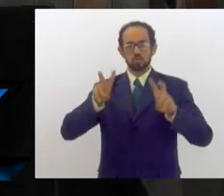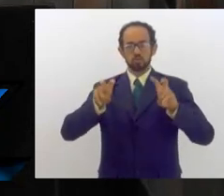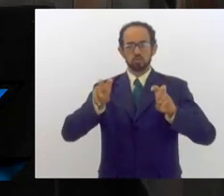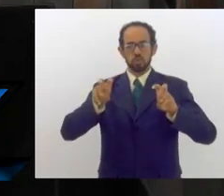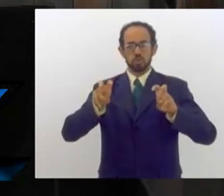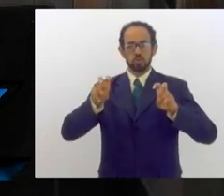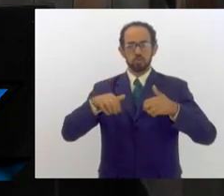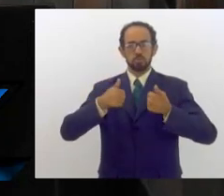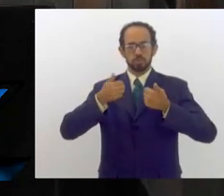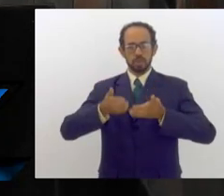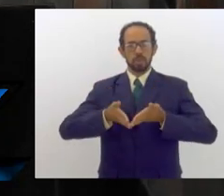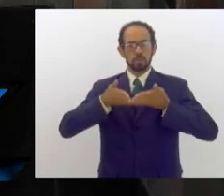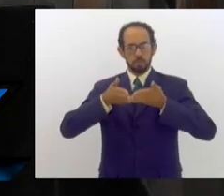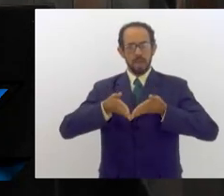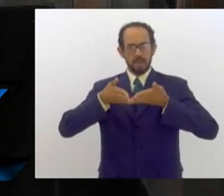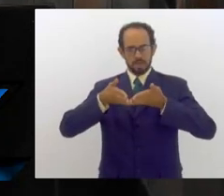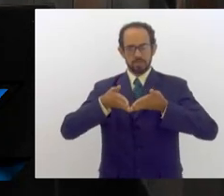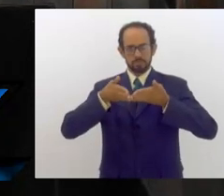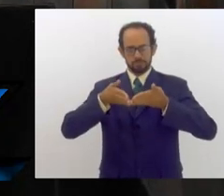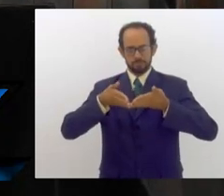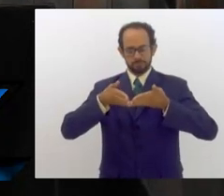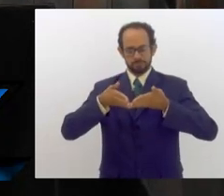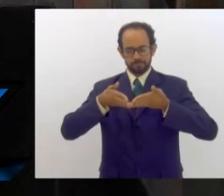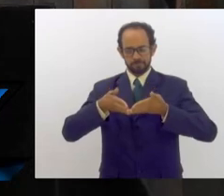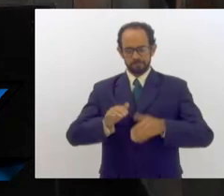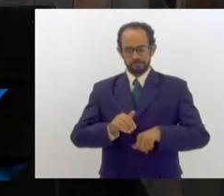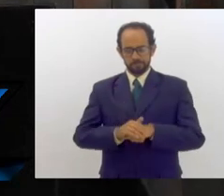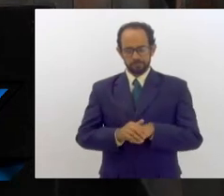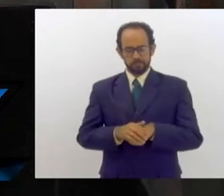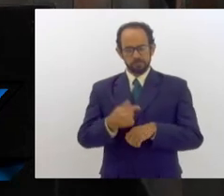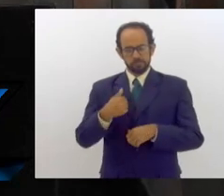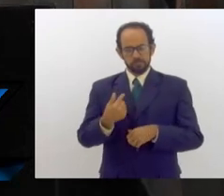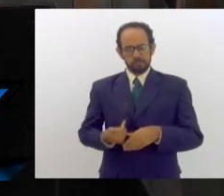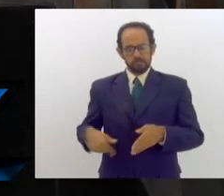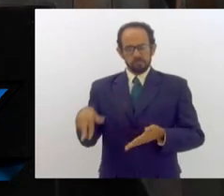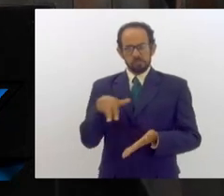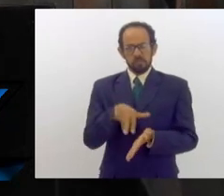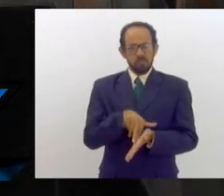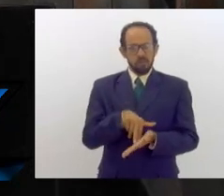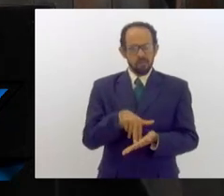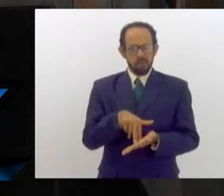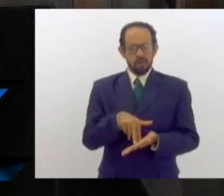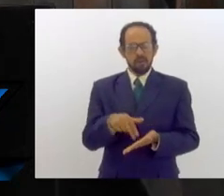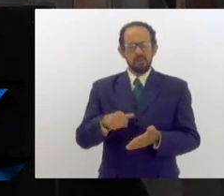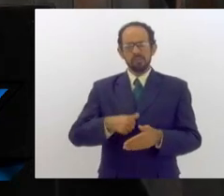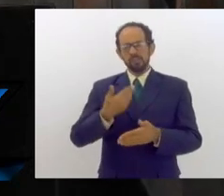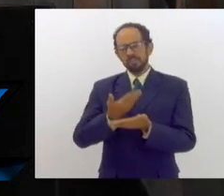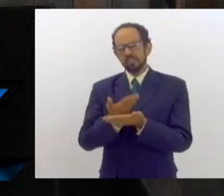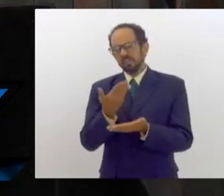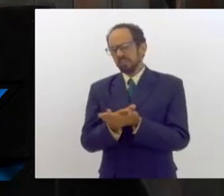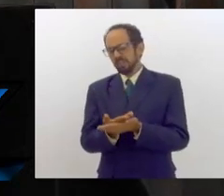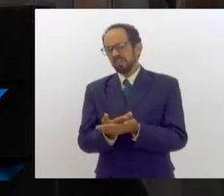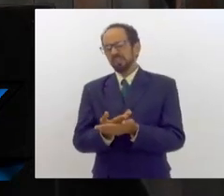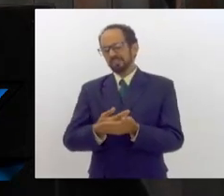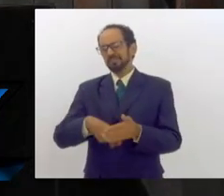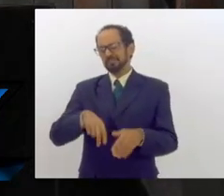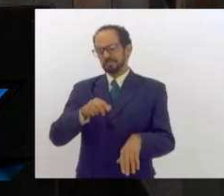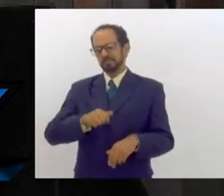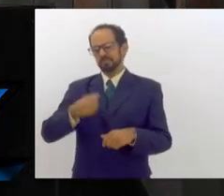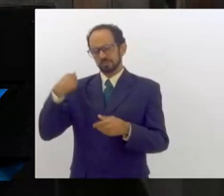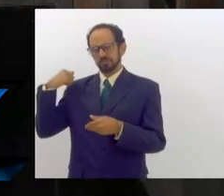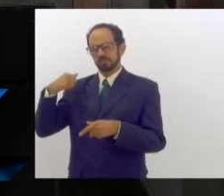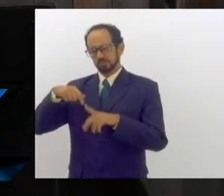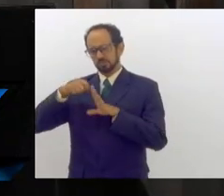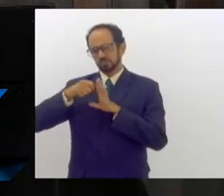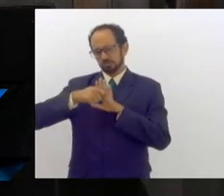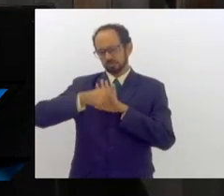o transporte de barcas eu venho me debruçando nos últimos deles nos últimos